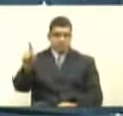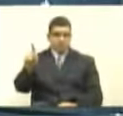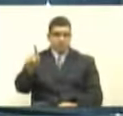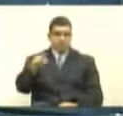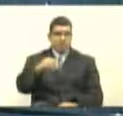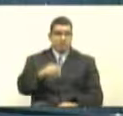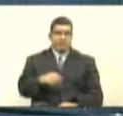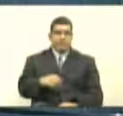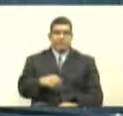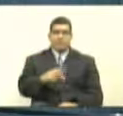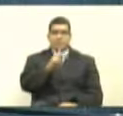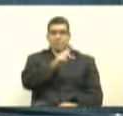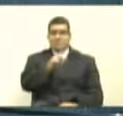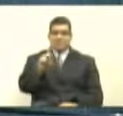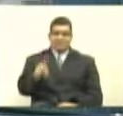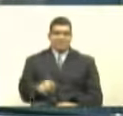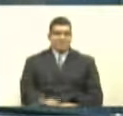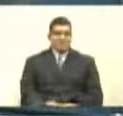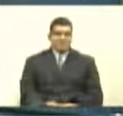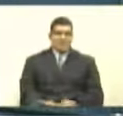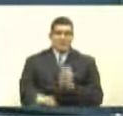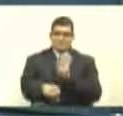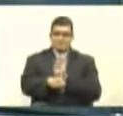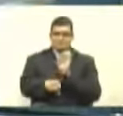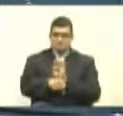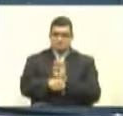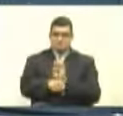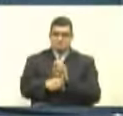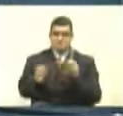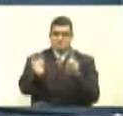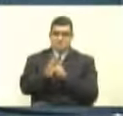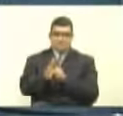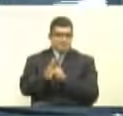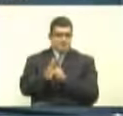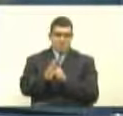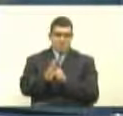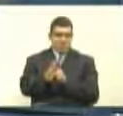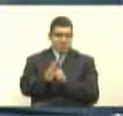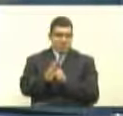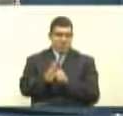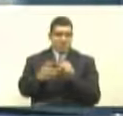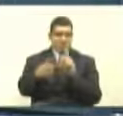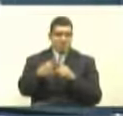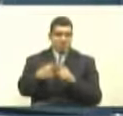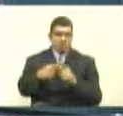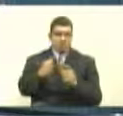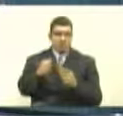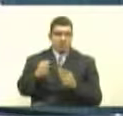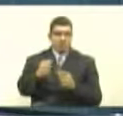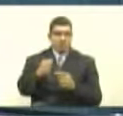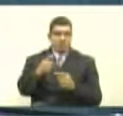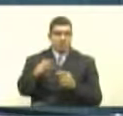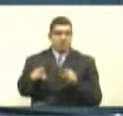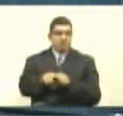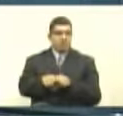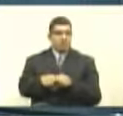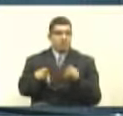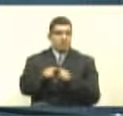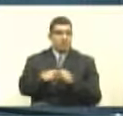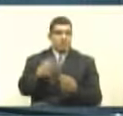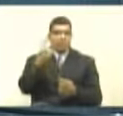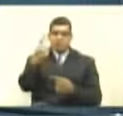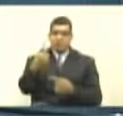professores, o Estado se julgou parte e a Amazonprev recolheu as custas, e